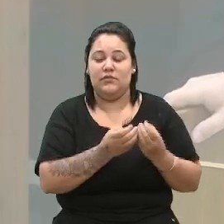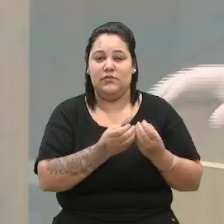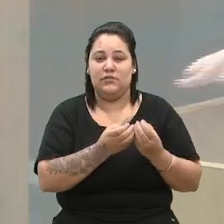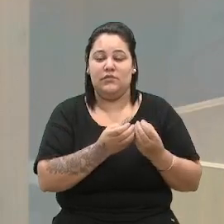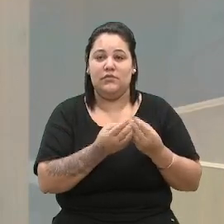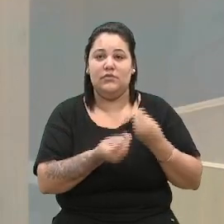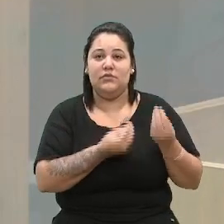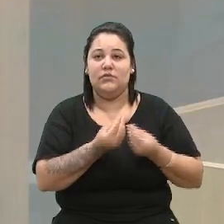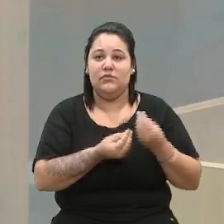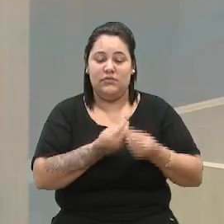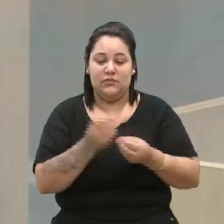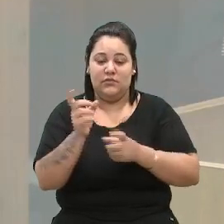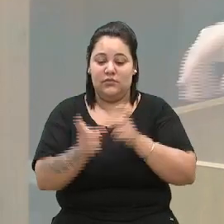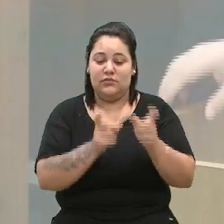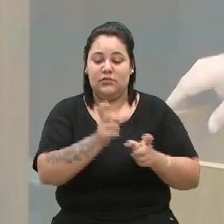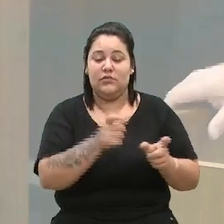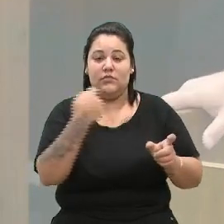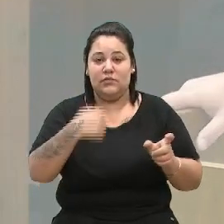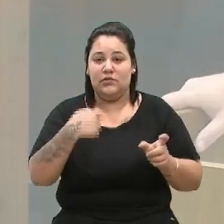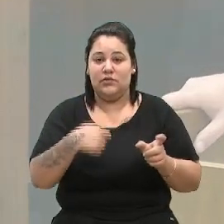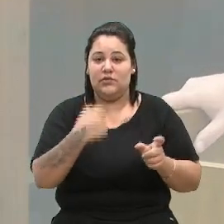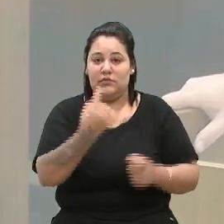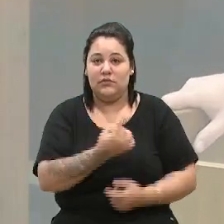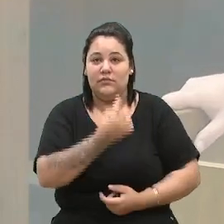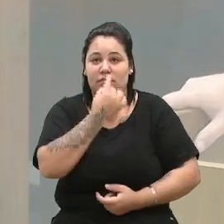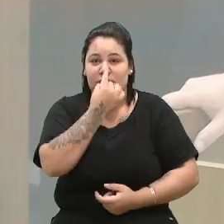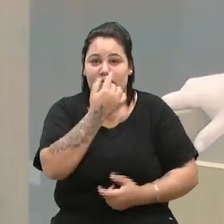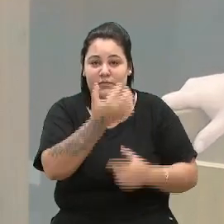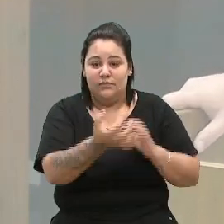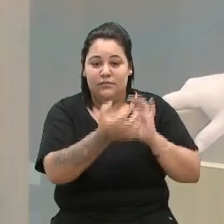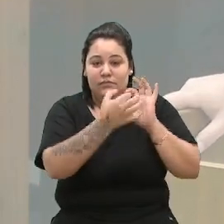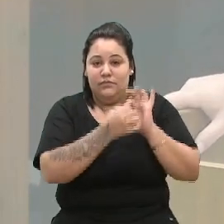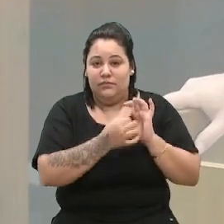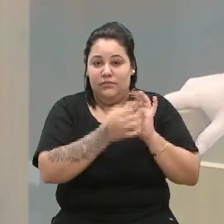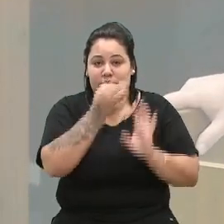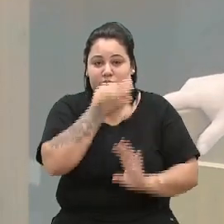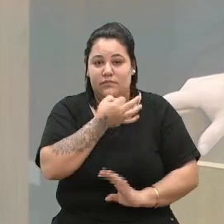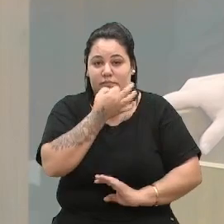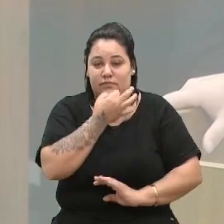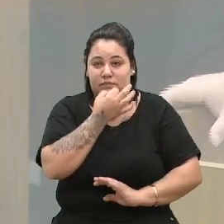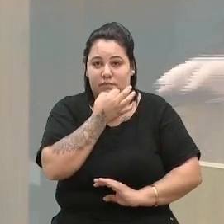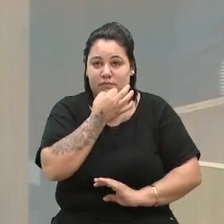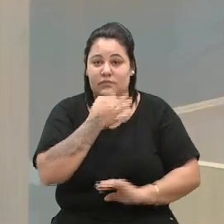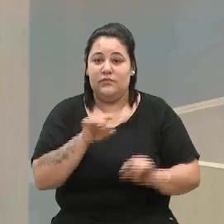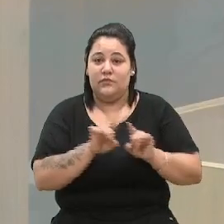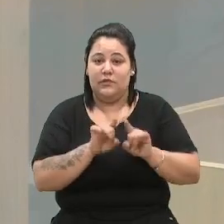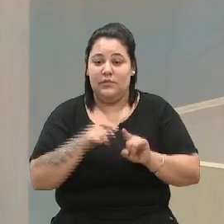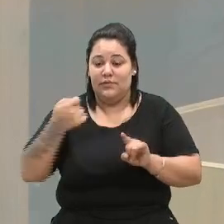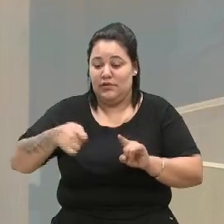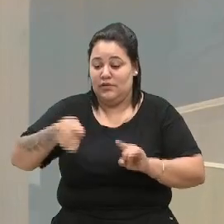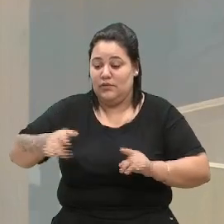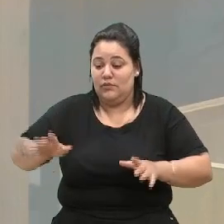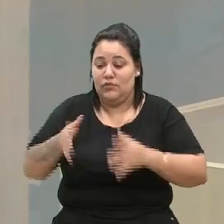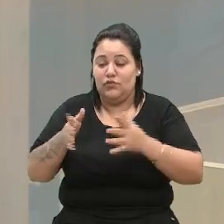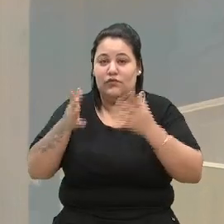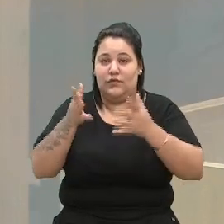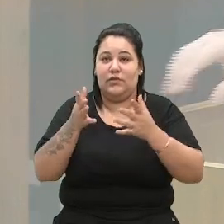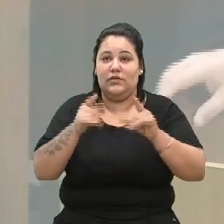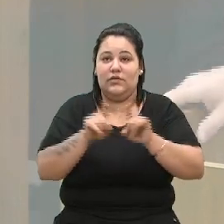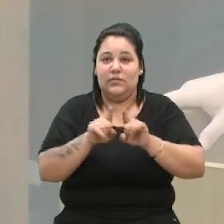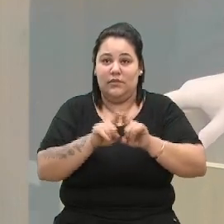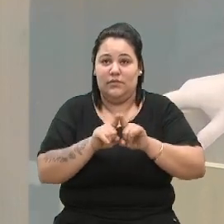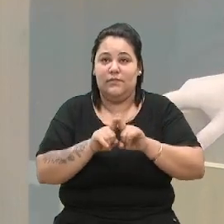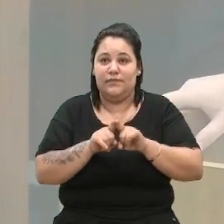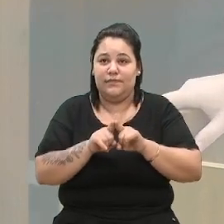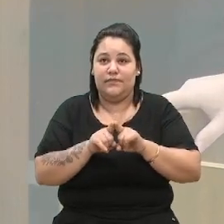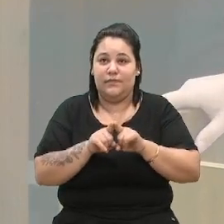as pessoas precisam se aproximar da própria cidade e precisam ser estimuladas a se aproximar da própria cidade,